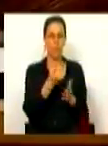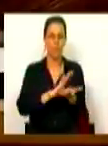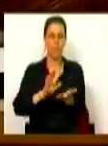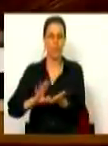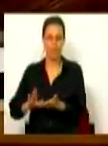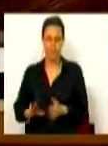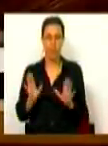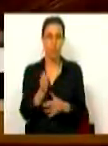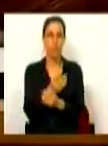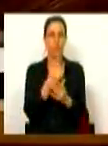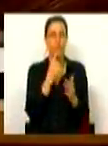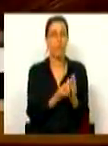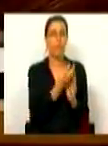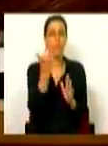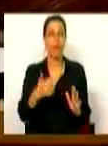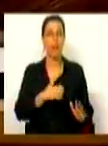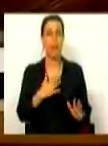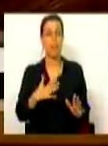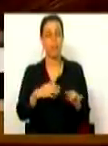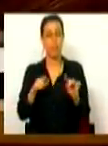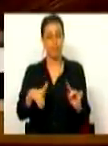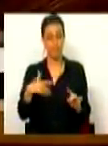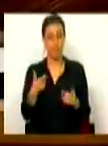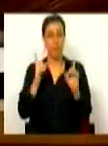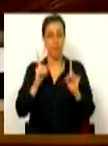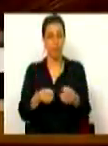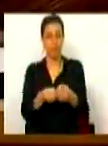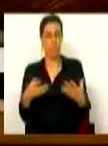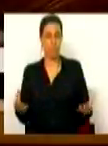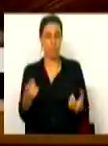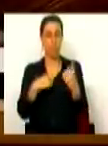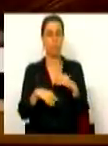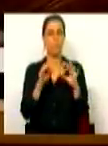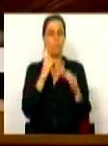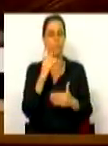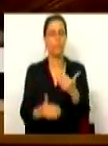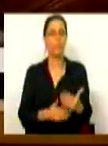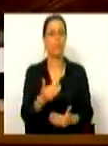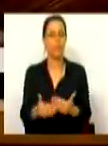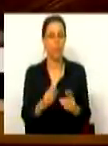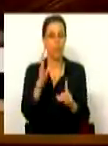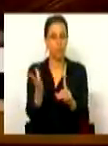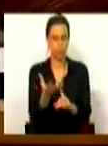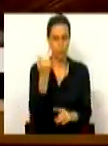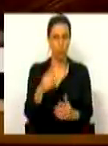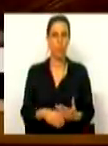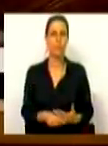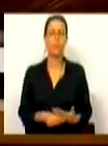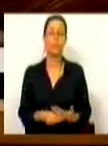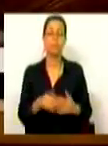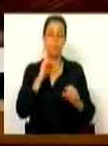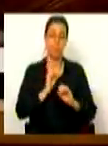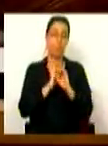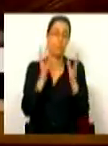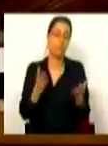financiamento e por muitas empresas que aqui se têm vindo a instalar, que elogiam os avanços alcançados. É